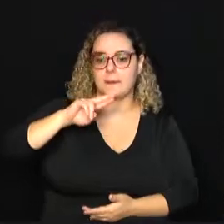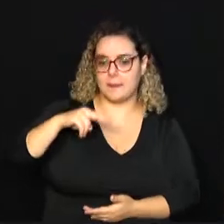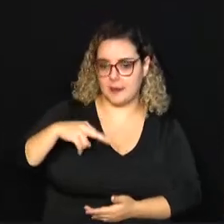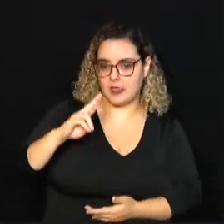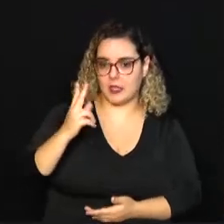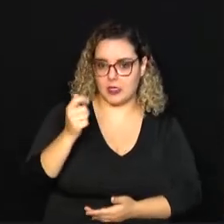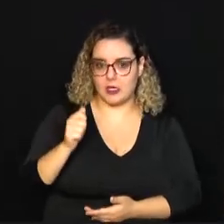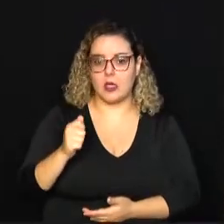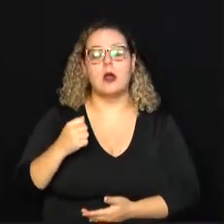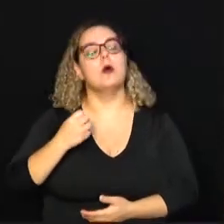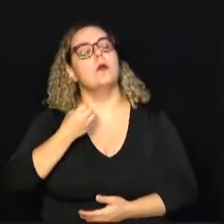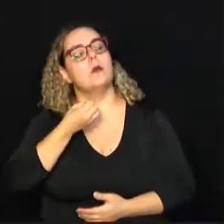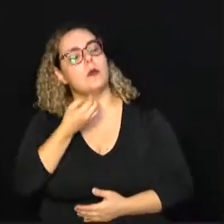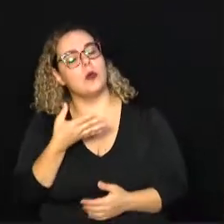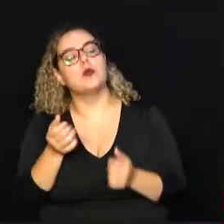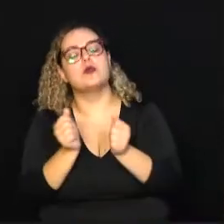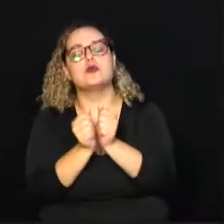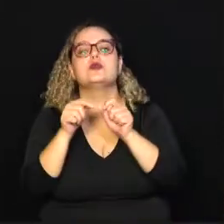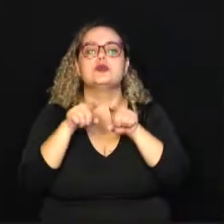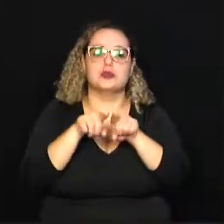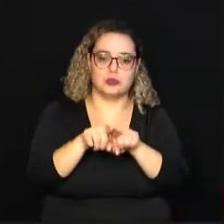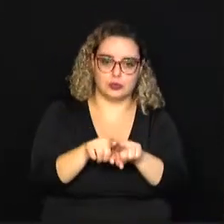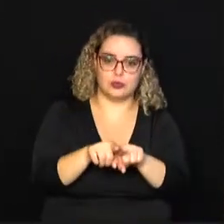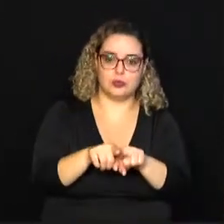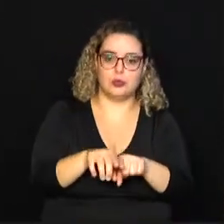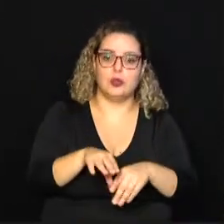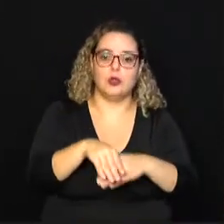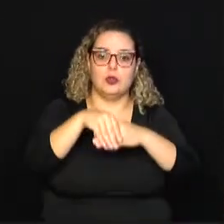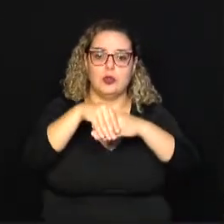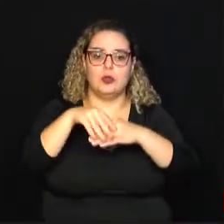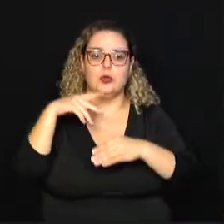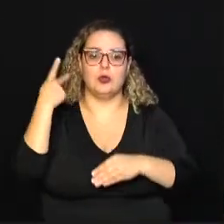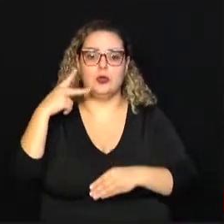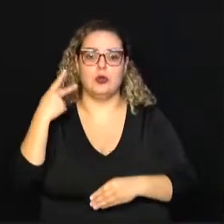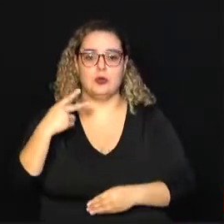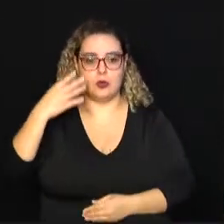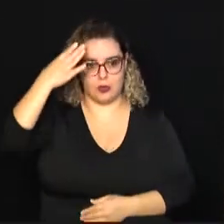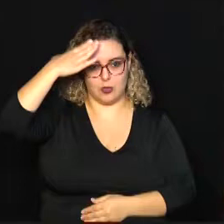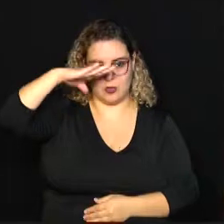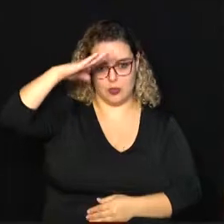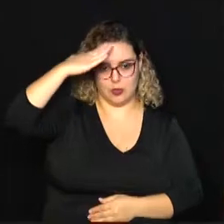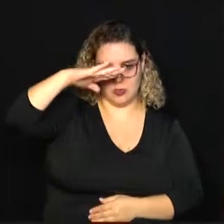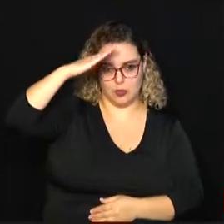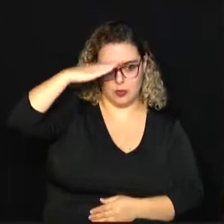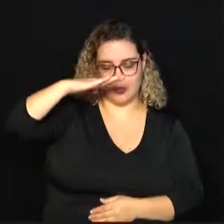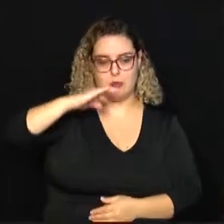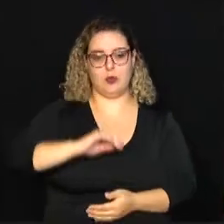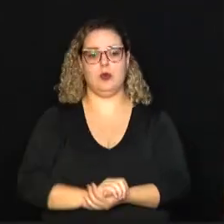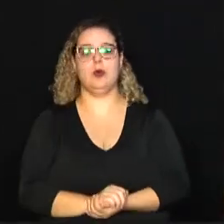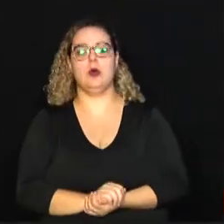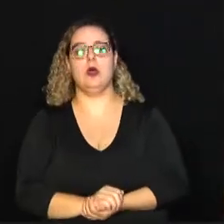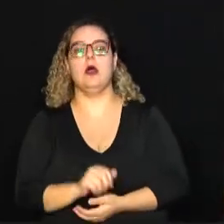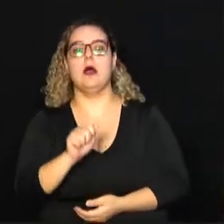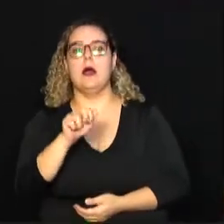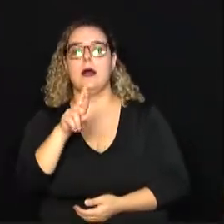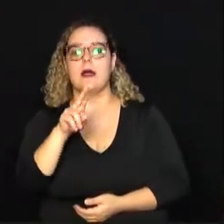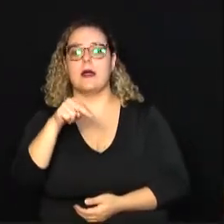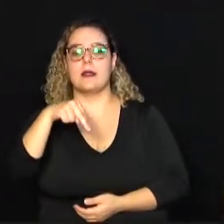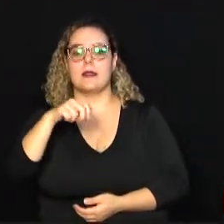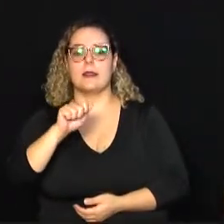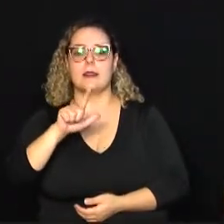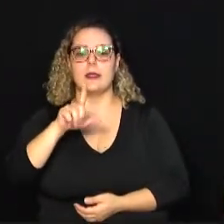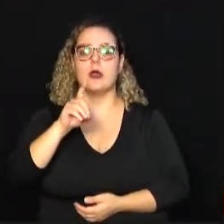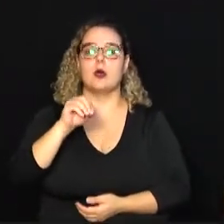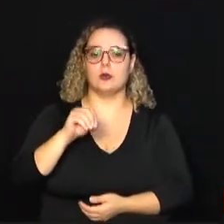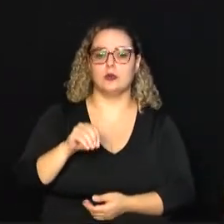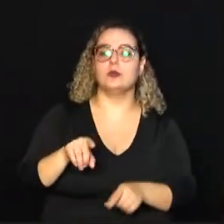Muito bom estar com você aqui também. Saudar o vereador Jair da Farmácia, o vereador Arnaldo Salvetti, né, também importante encontrar